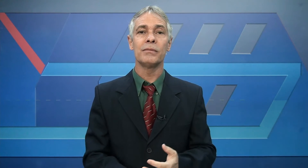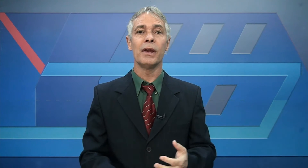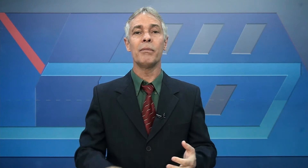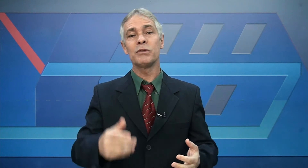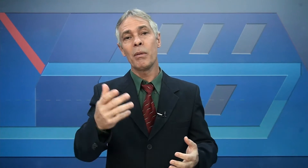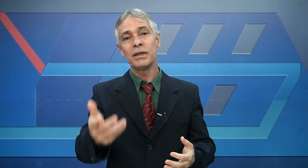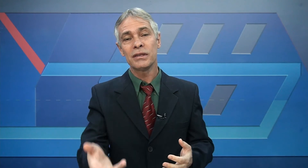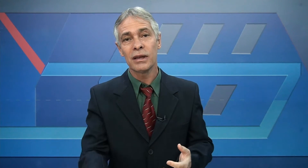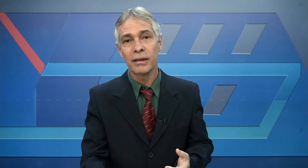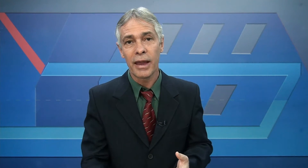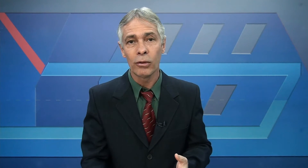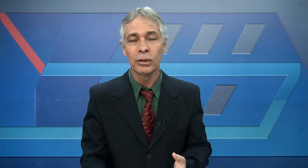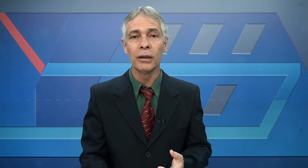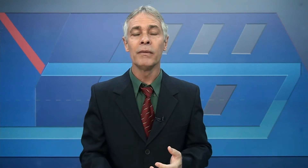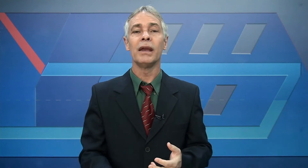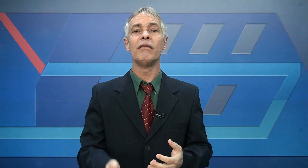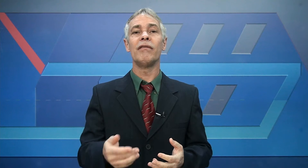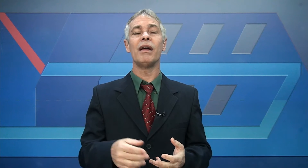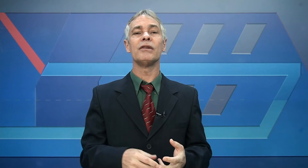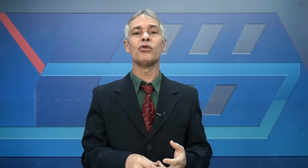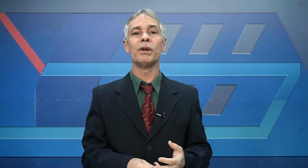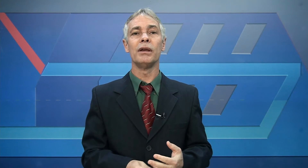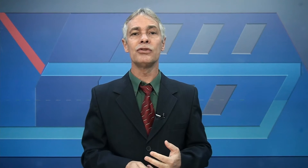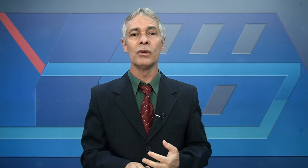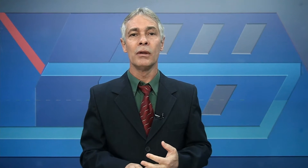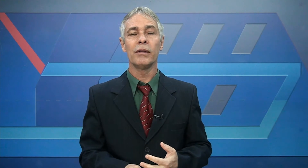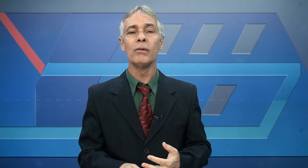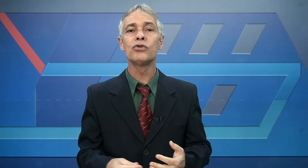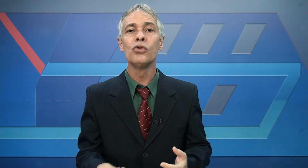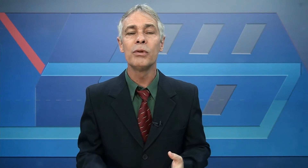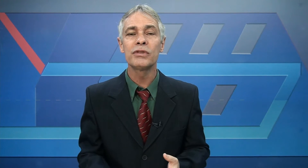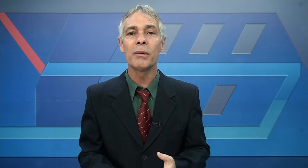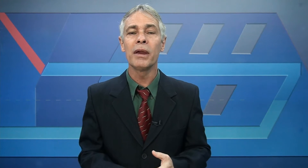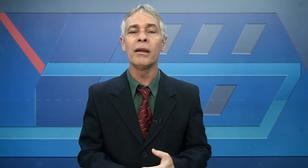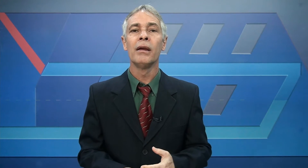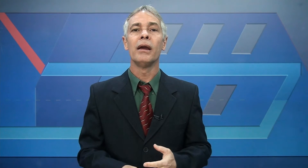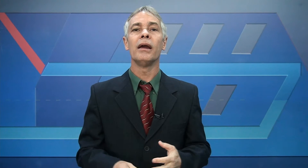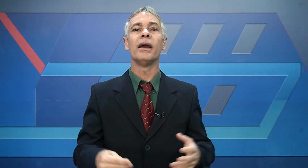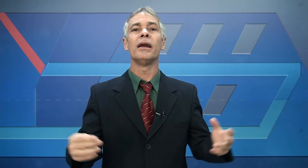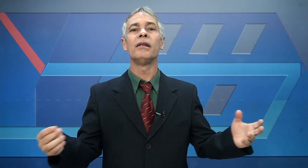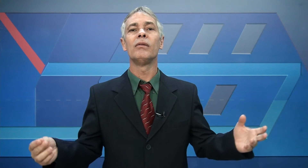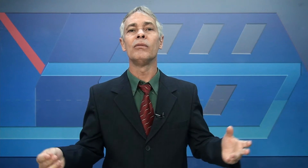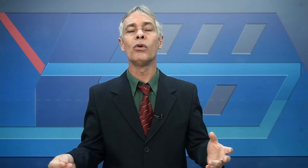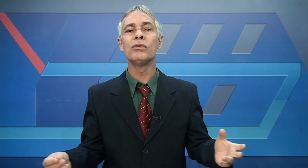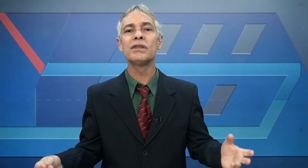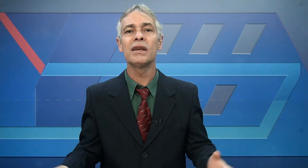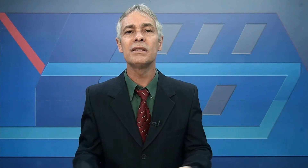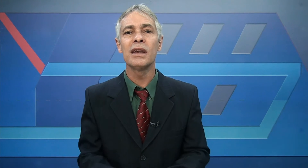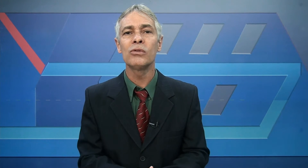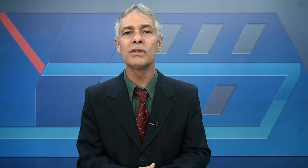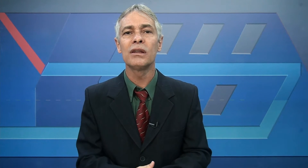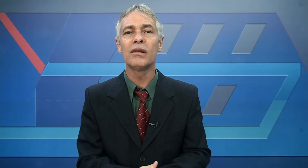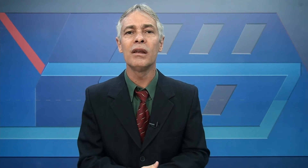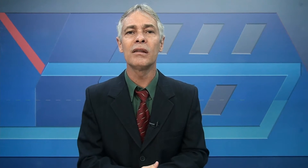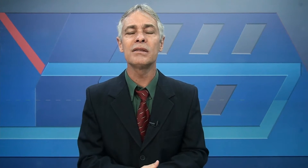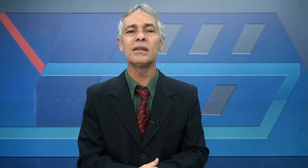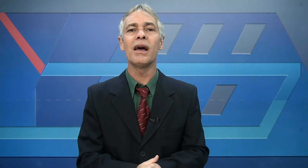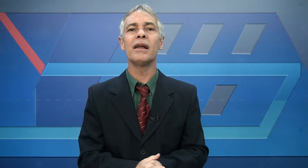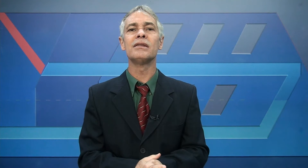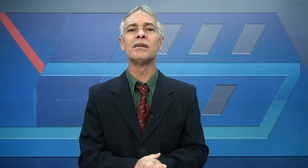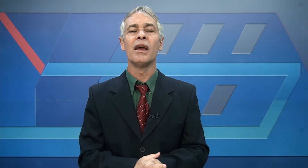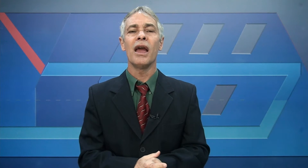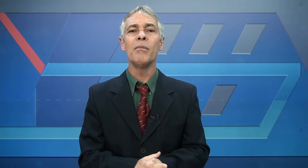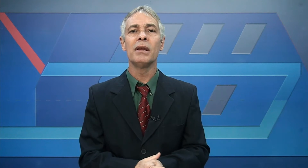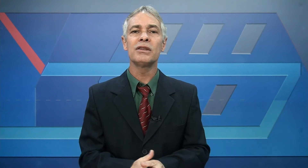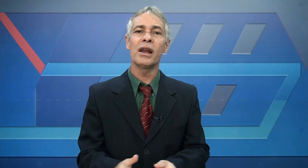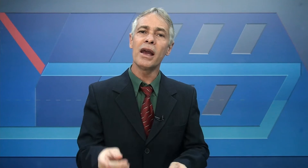cepas, né, principalmente essa Delta. Ele vai falar sobre isso. Tem os números também, em torno de 630